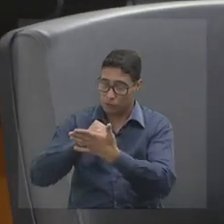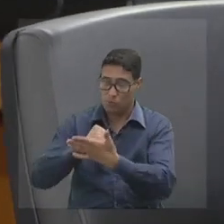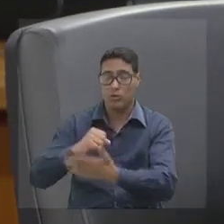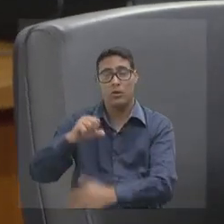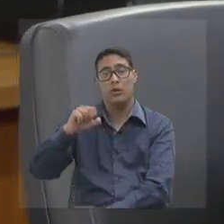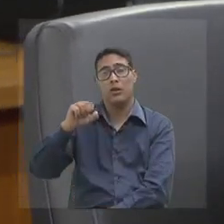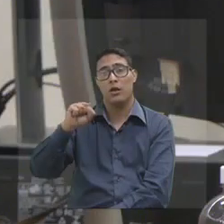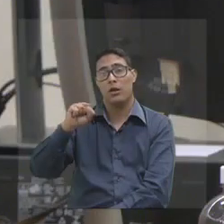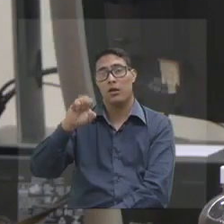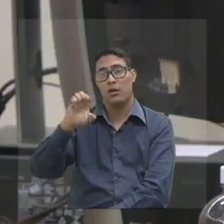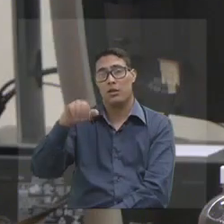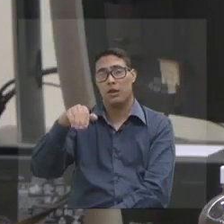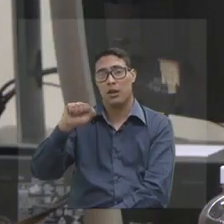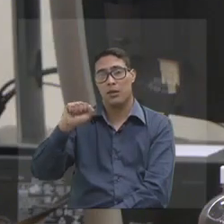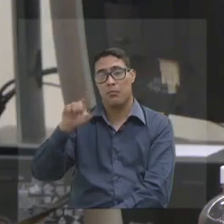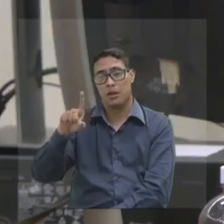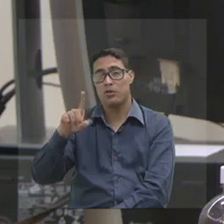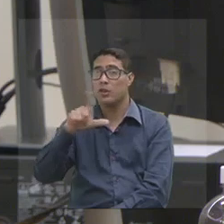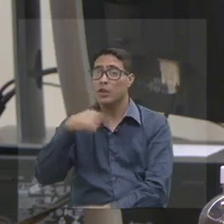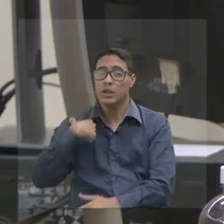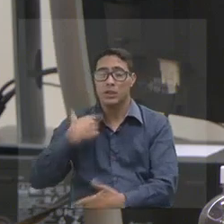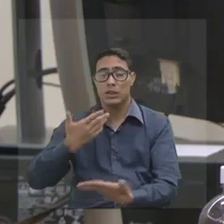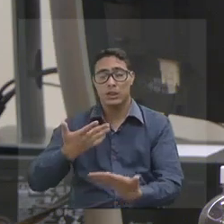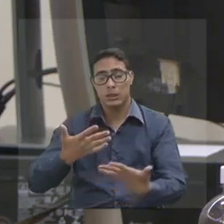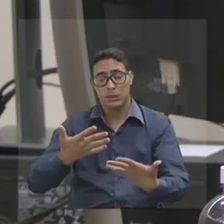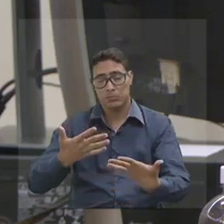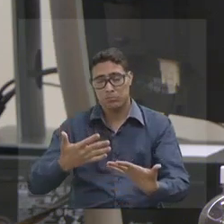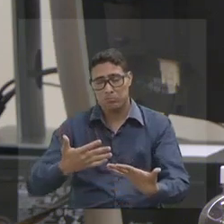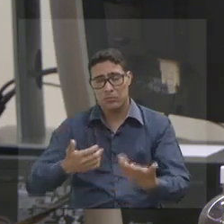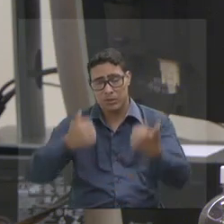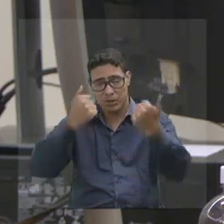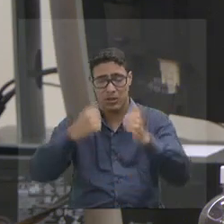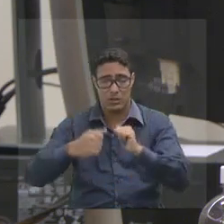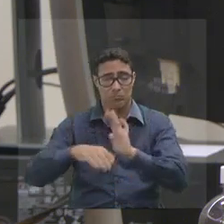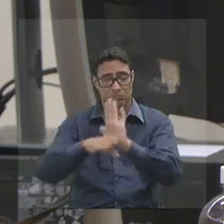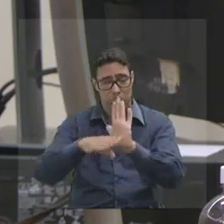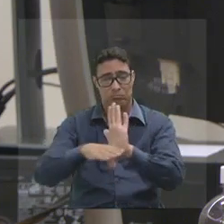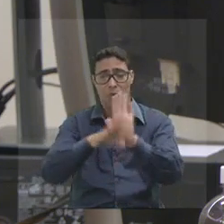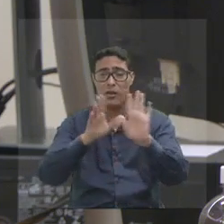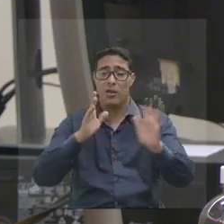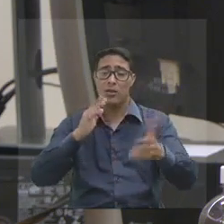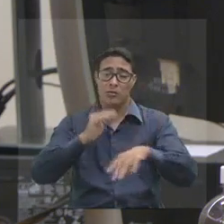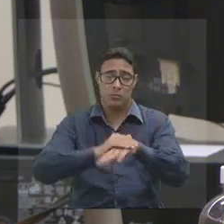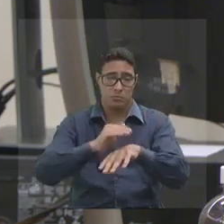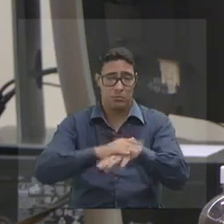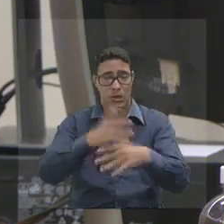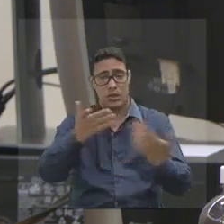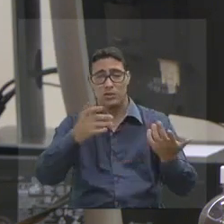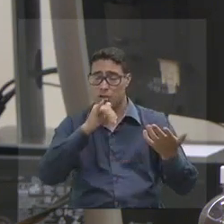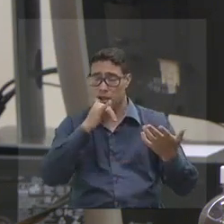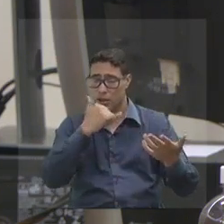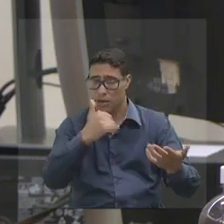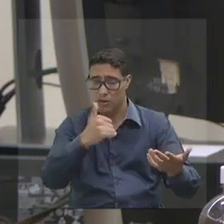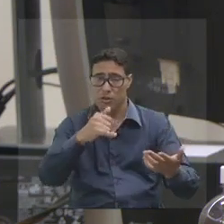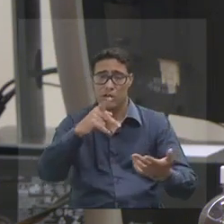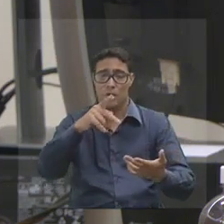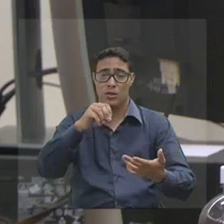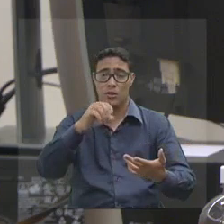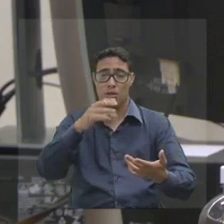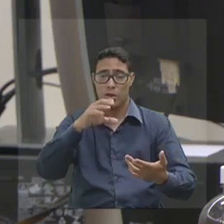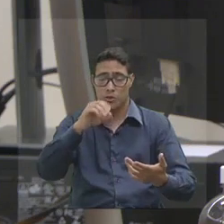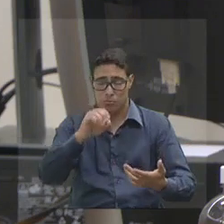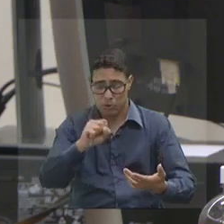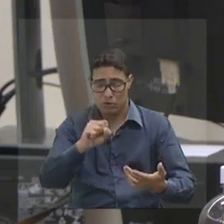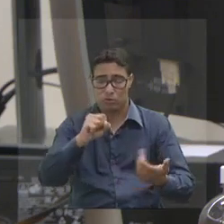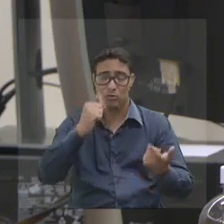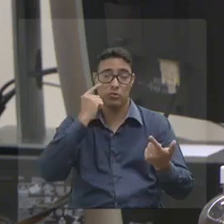em especial na questão de potencializar a energização dos postos artesianos né das Comunidades tradicionais